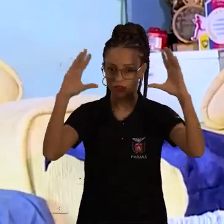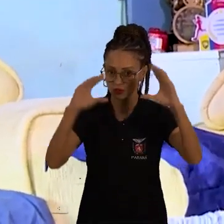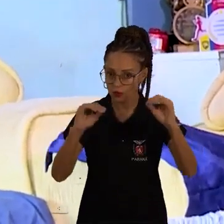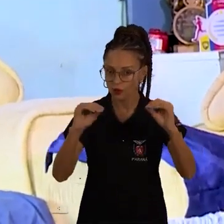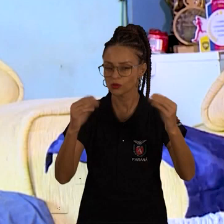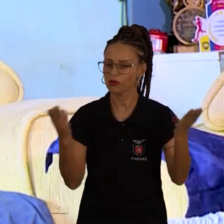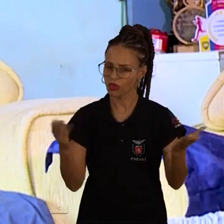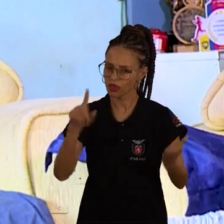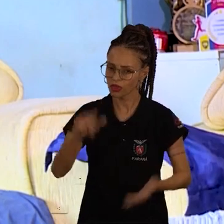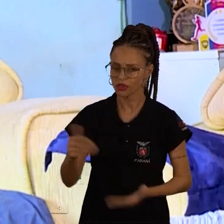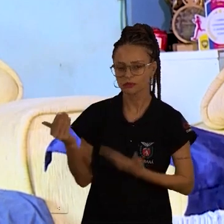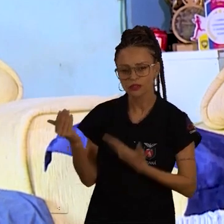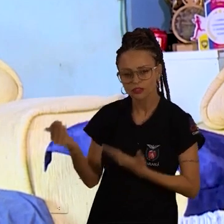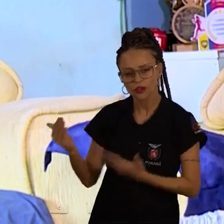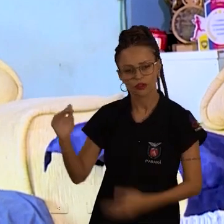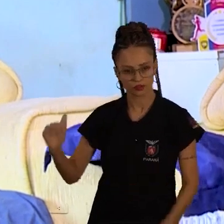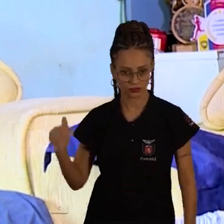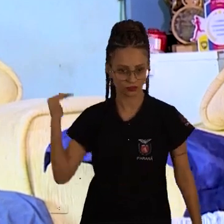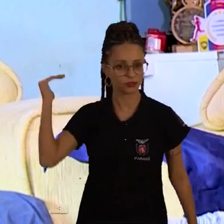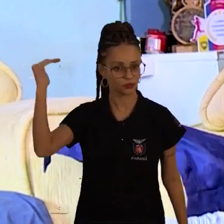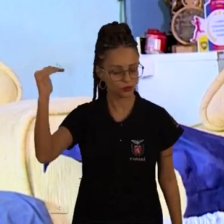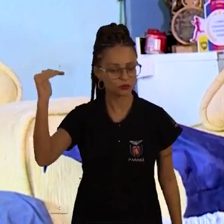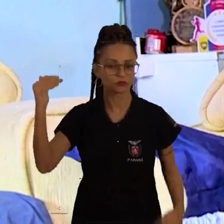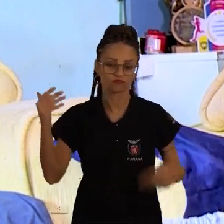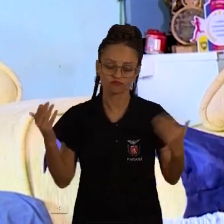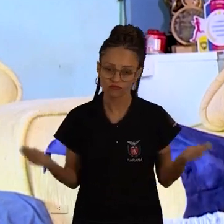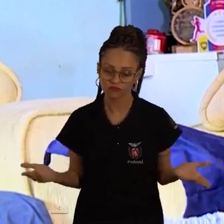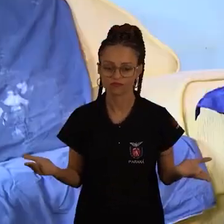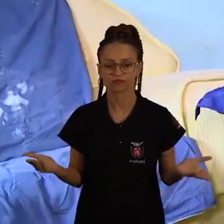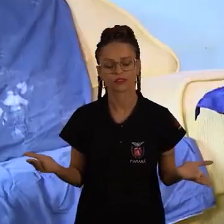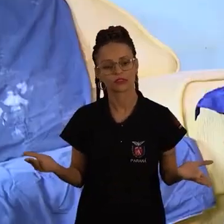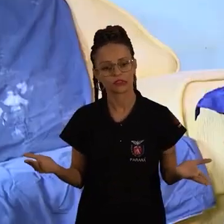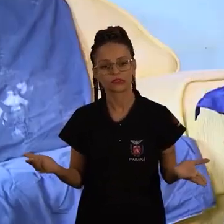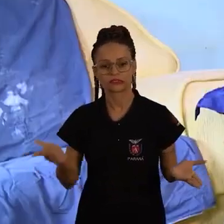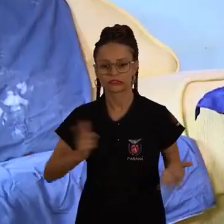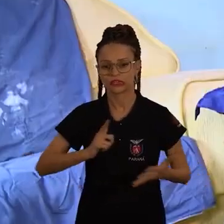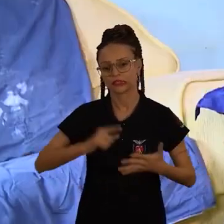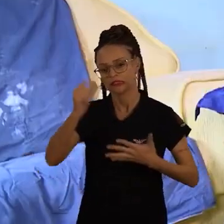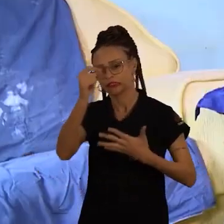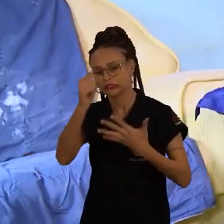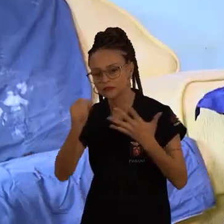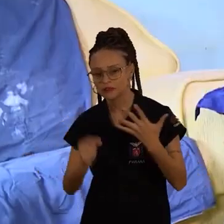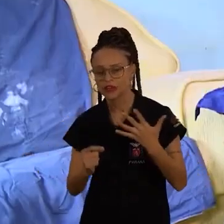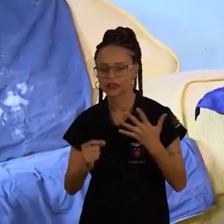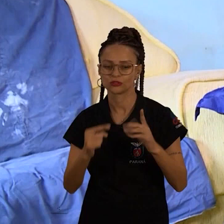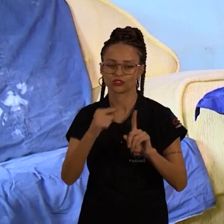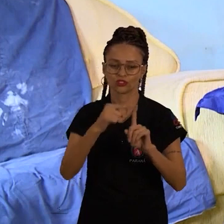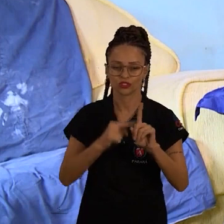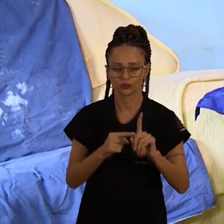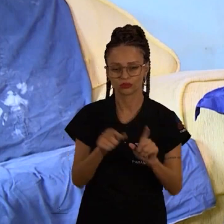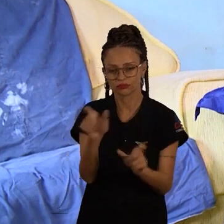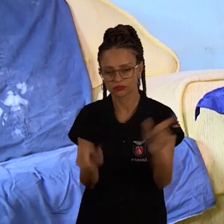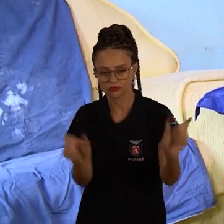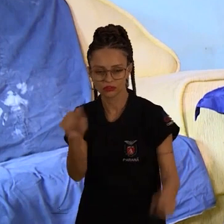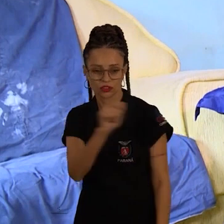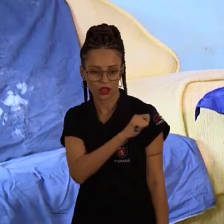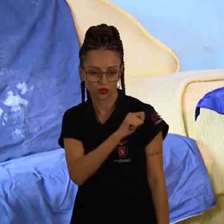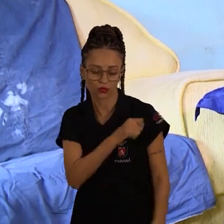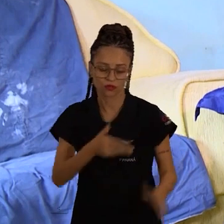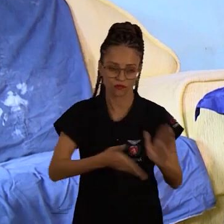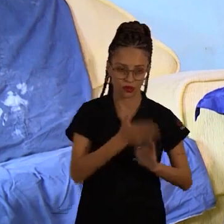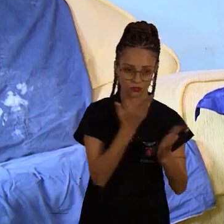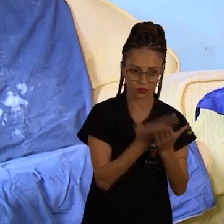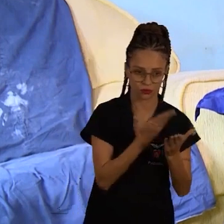né, é para jovens e adultos, né? Então, tem vários tipos de alunos. Alunos que vão para